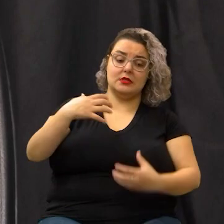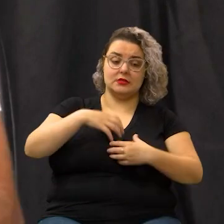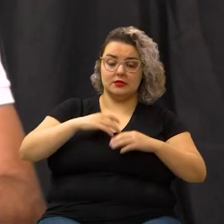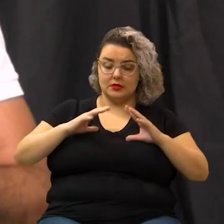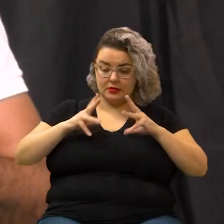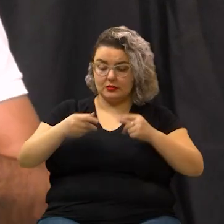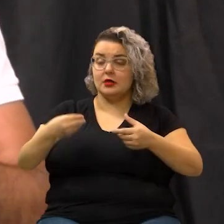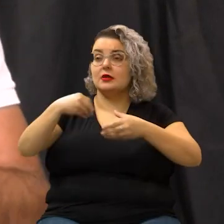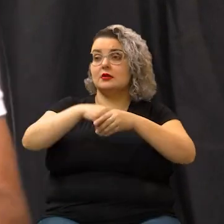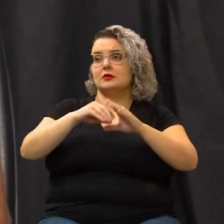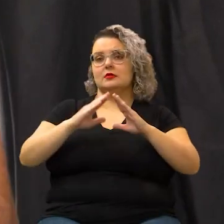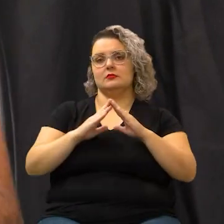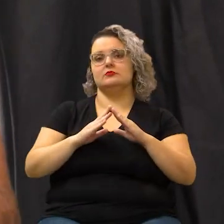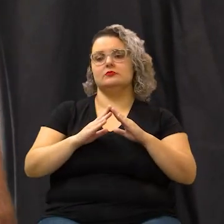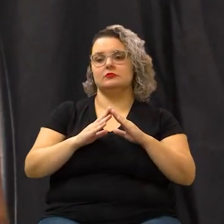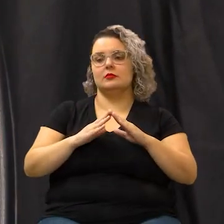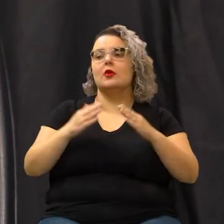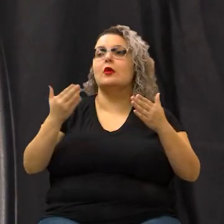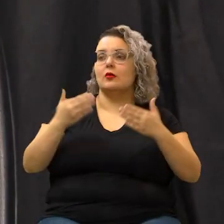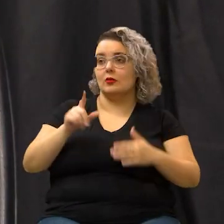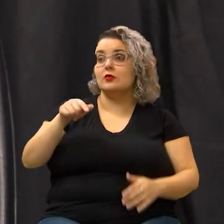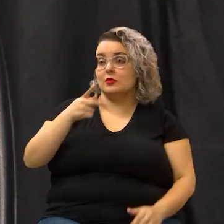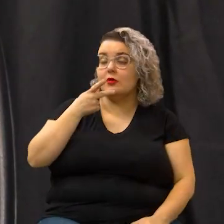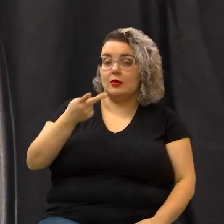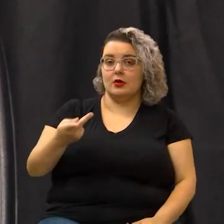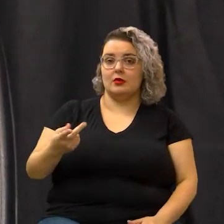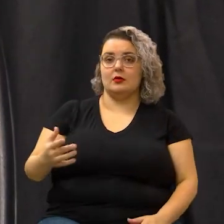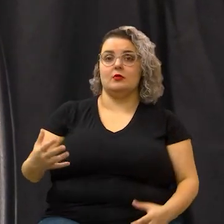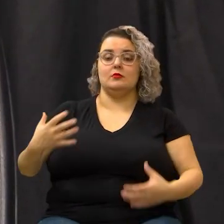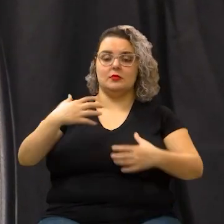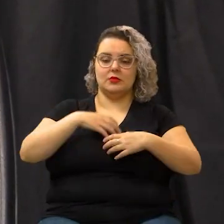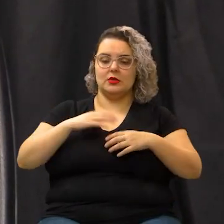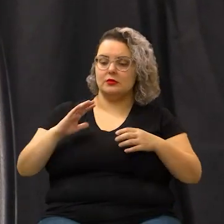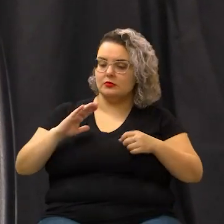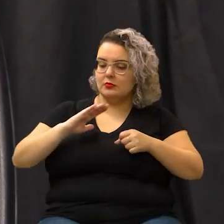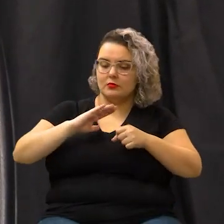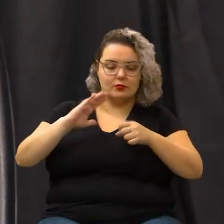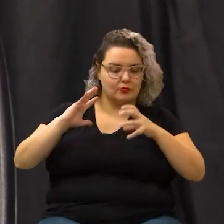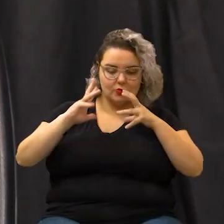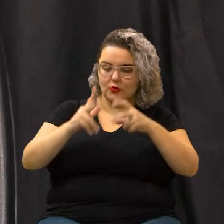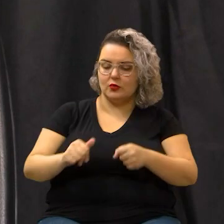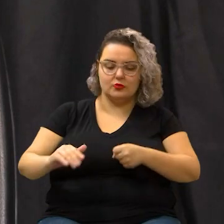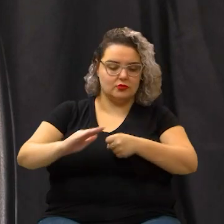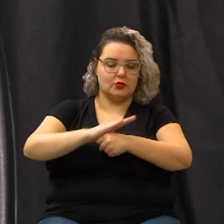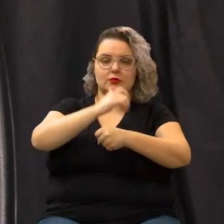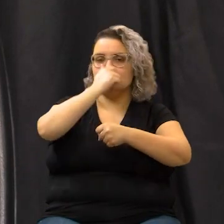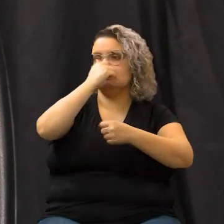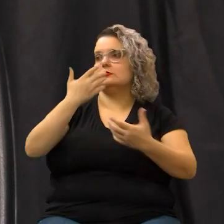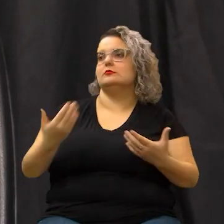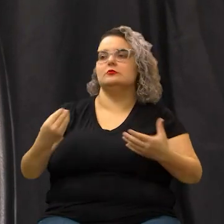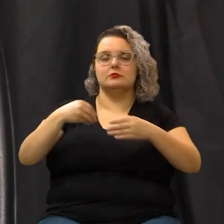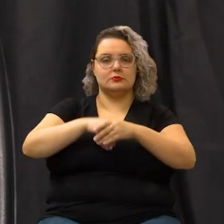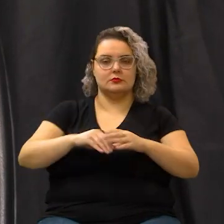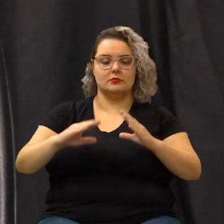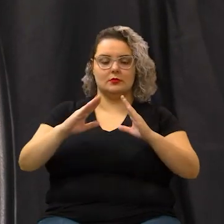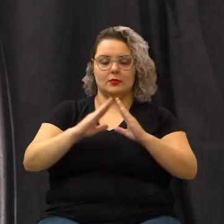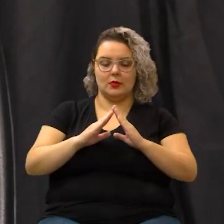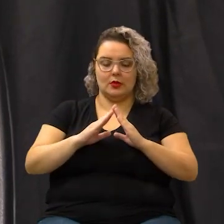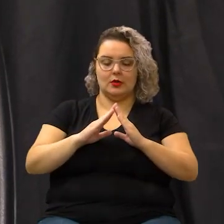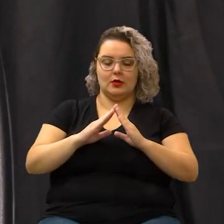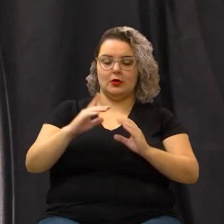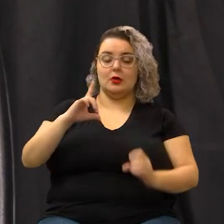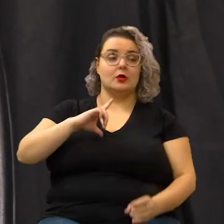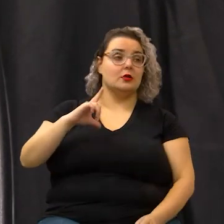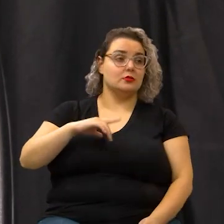era se sentir completo dentro da minha casa. Hoje é isso que eu falo, eu me sinto completo, porque eu tenho basta. E eu